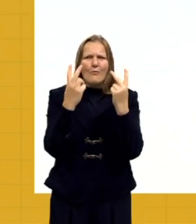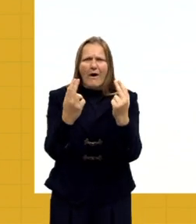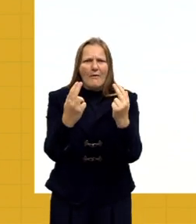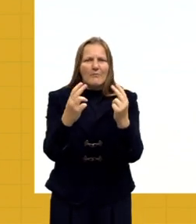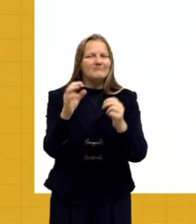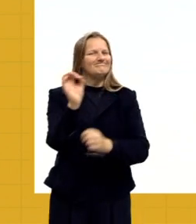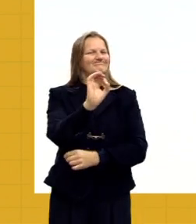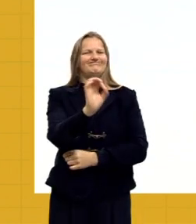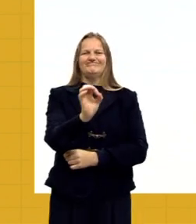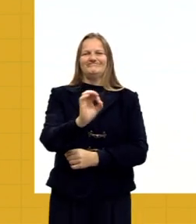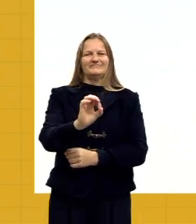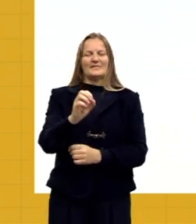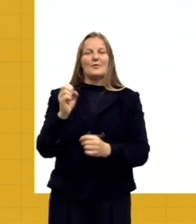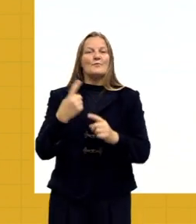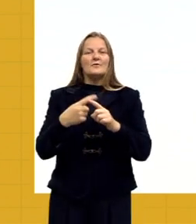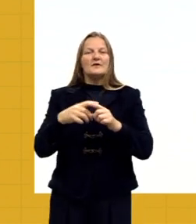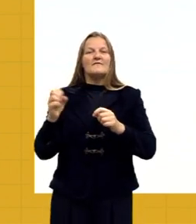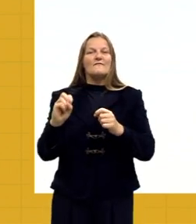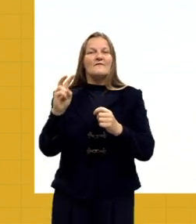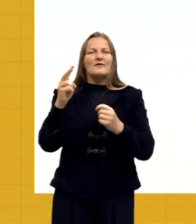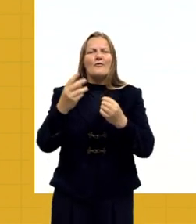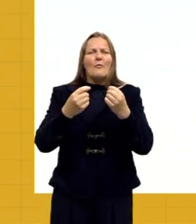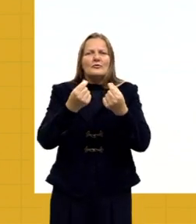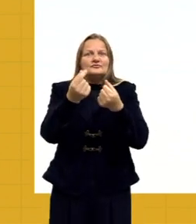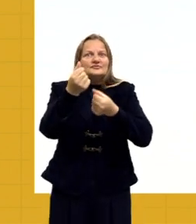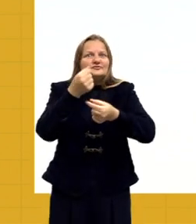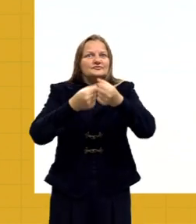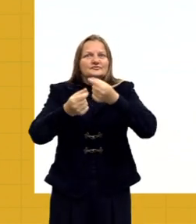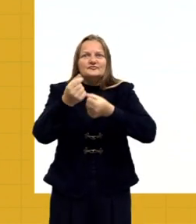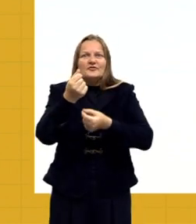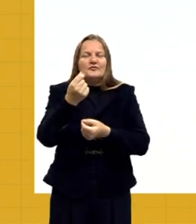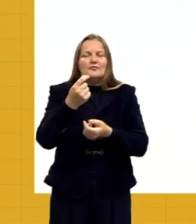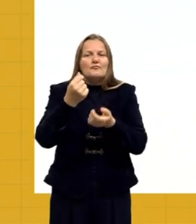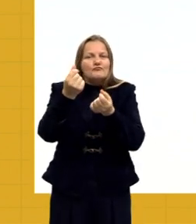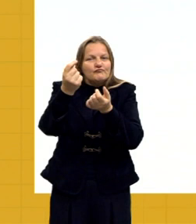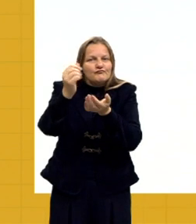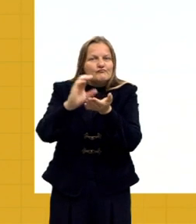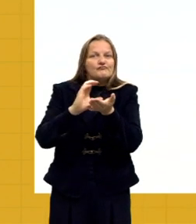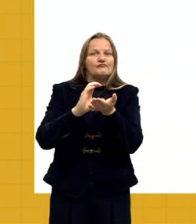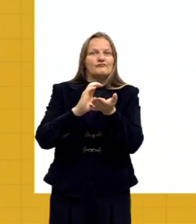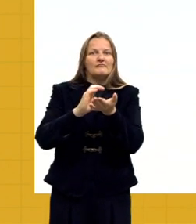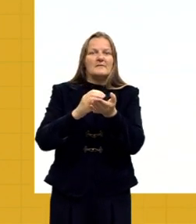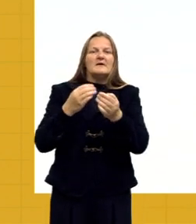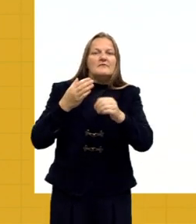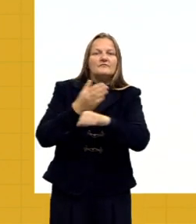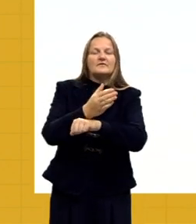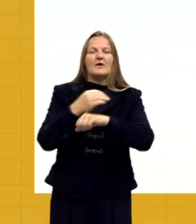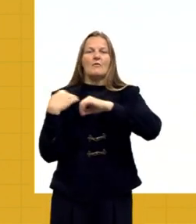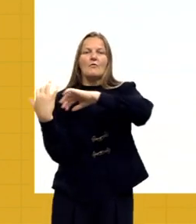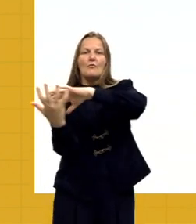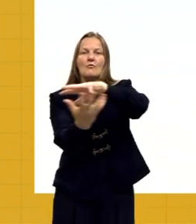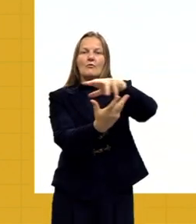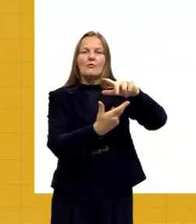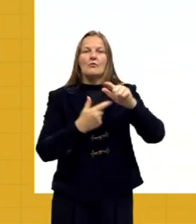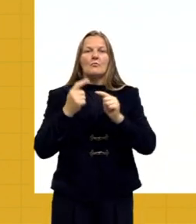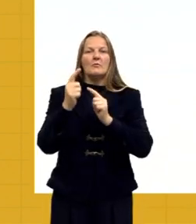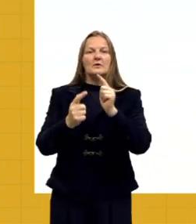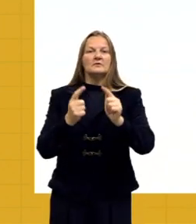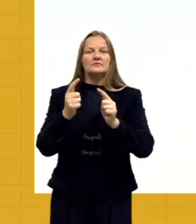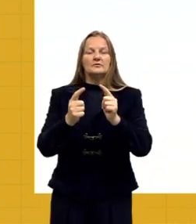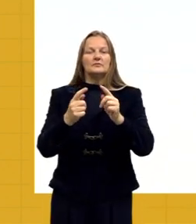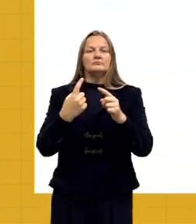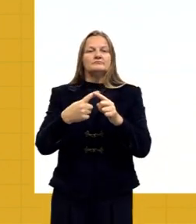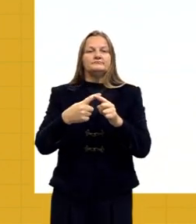não valor né se tem ou não é dinheiro para poder entrar nessa nessa nessa globalização né